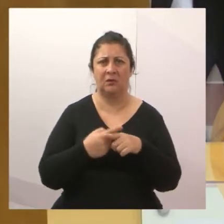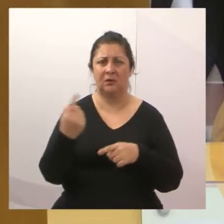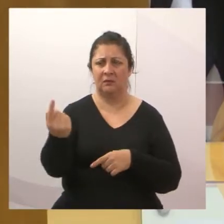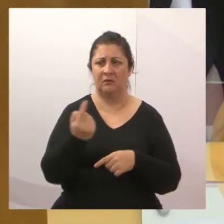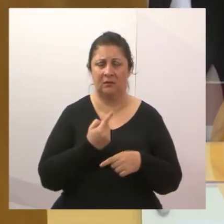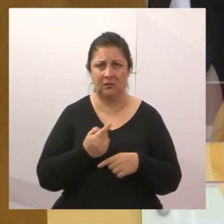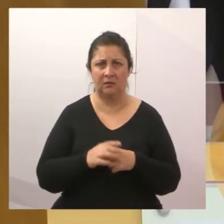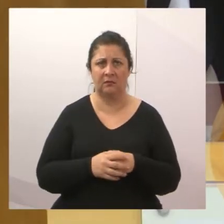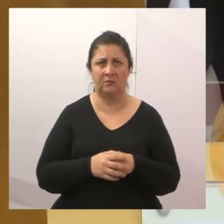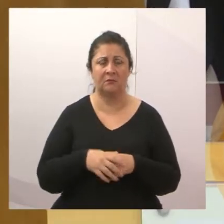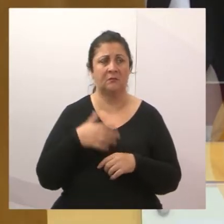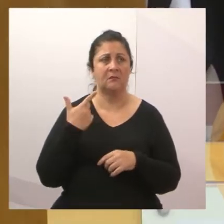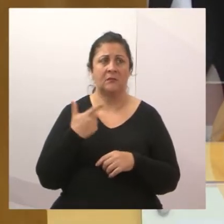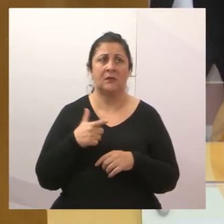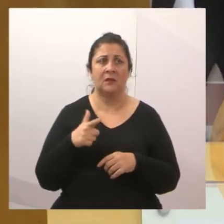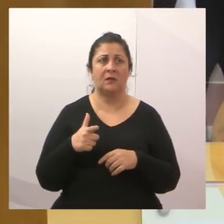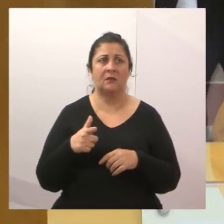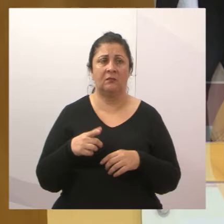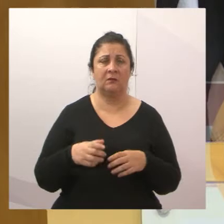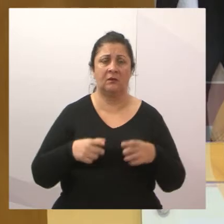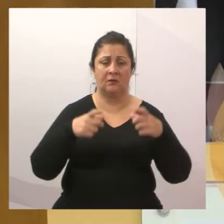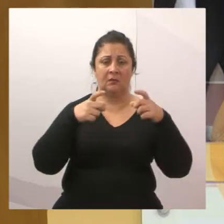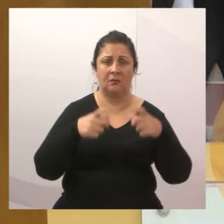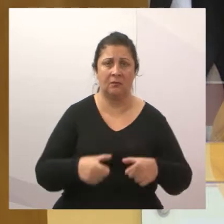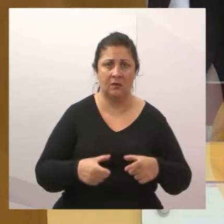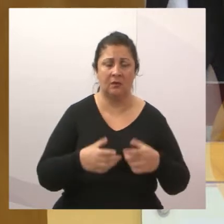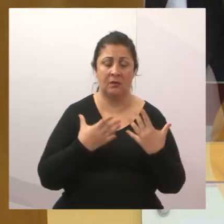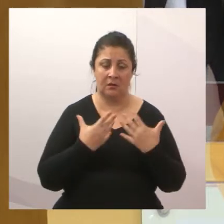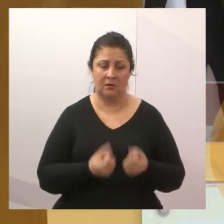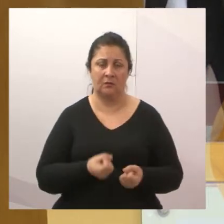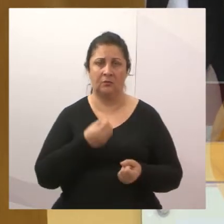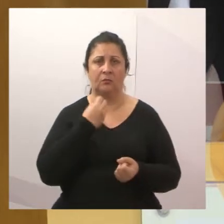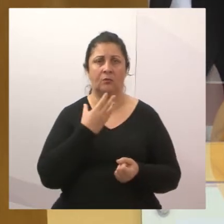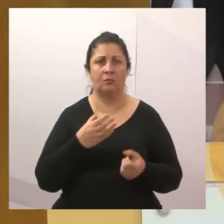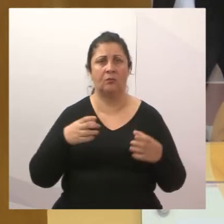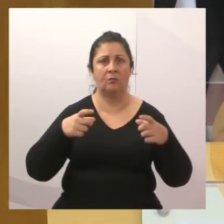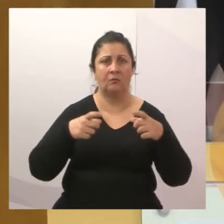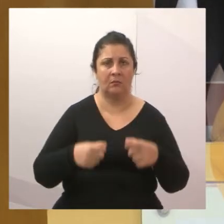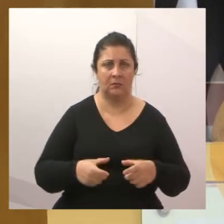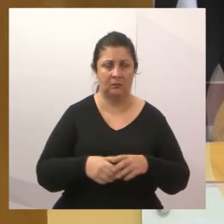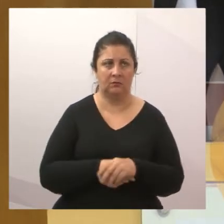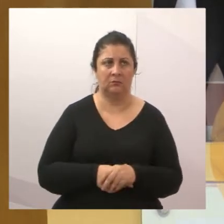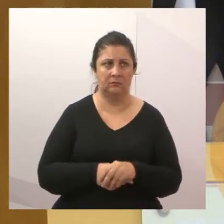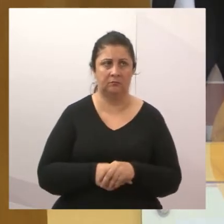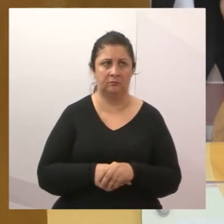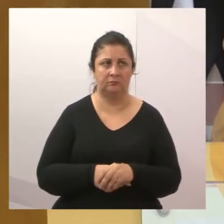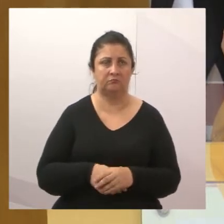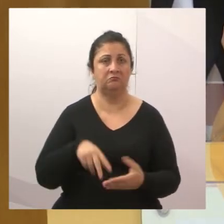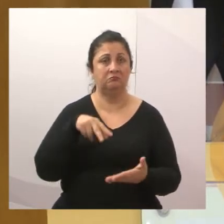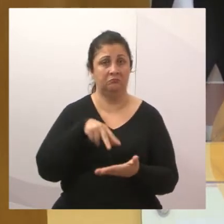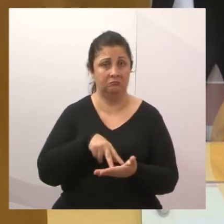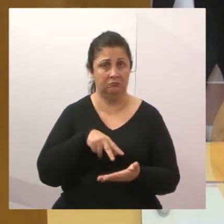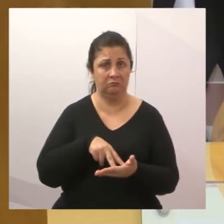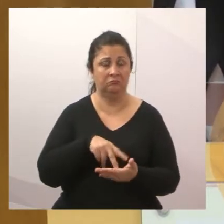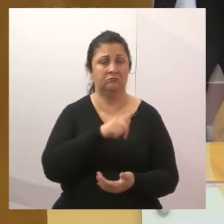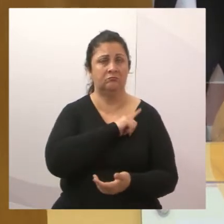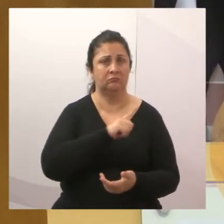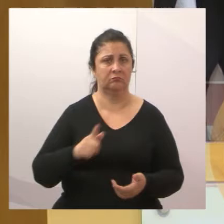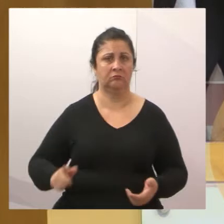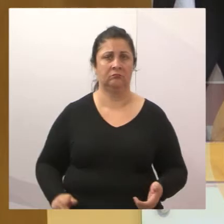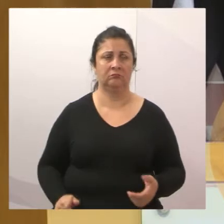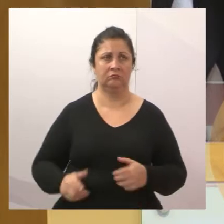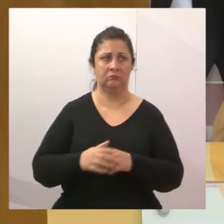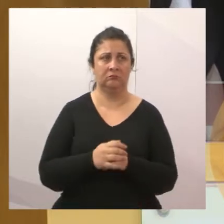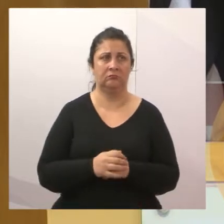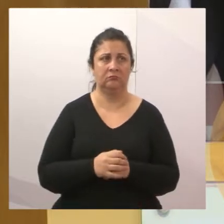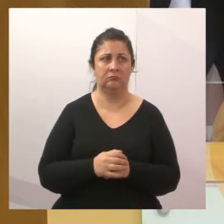aqui é que não havia entidades em Jacareí que assumissem o Bom Prato. E essa foi uma posição do governo. Não foi